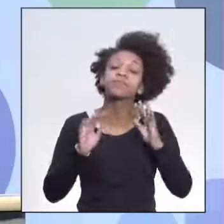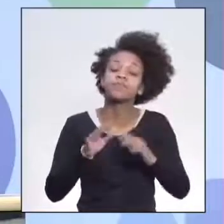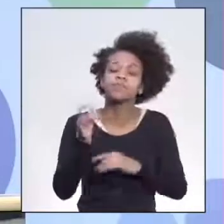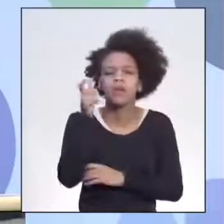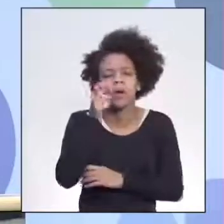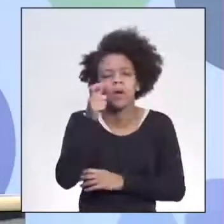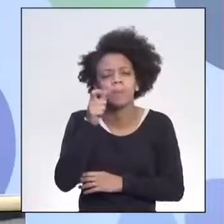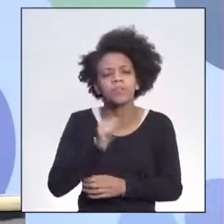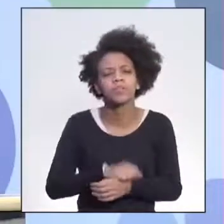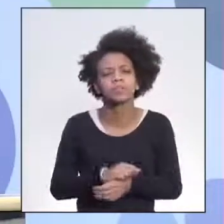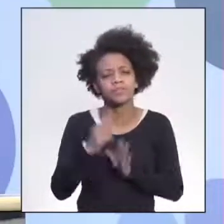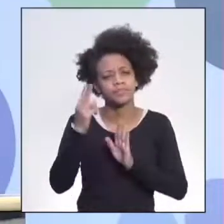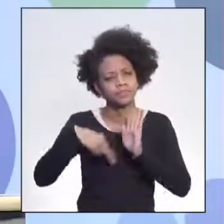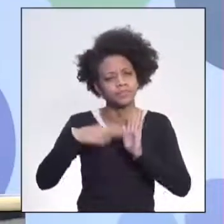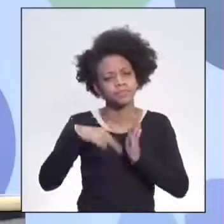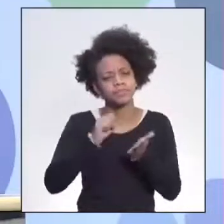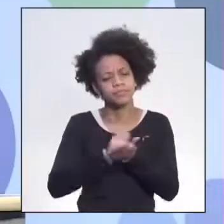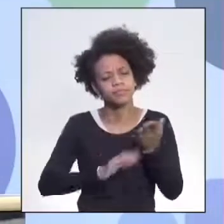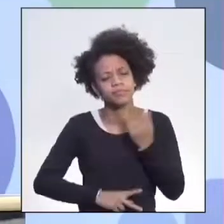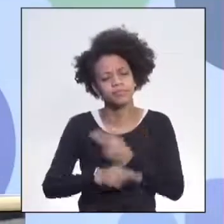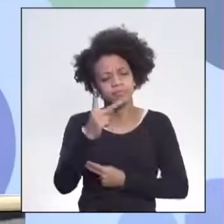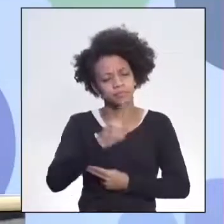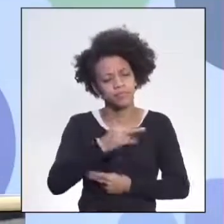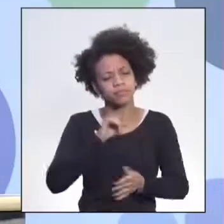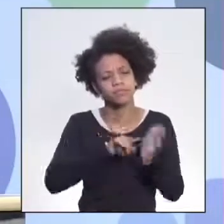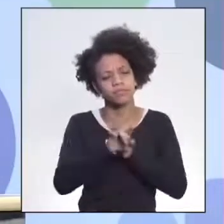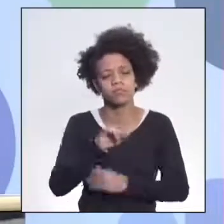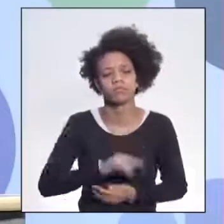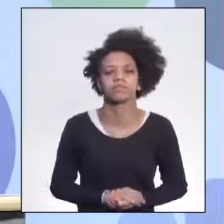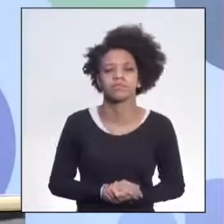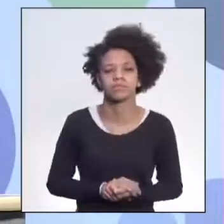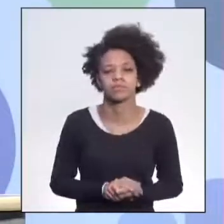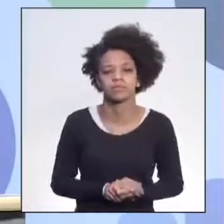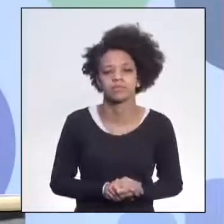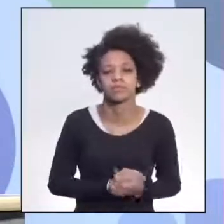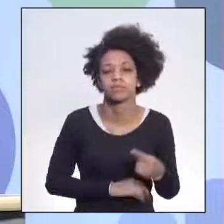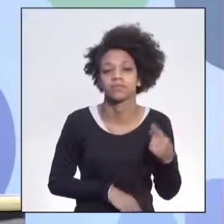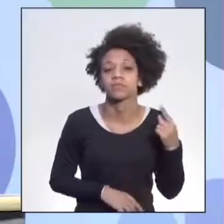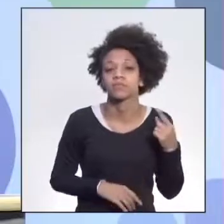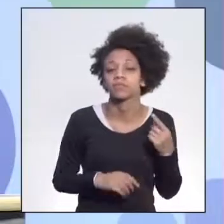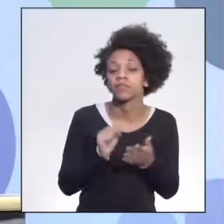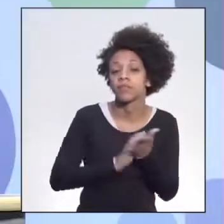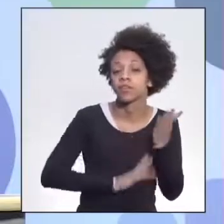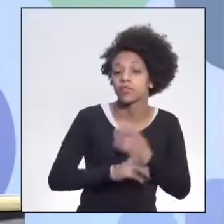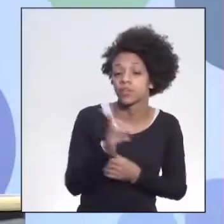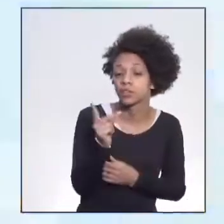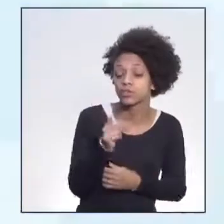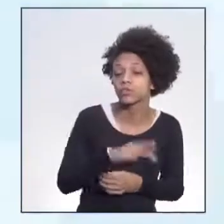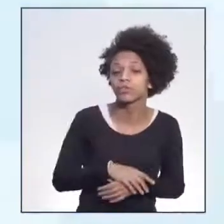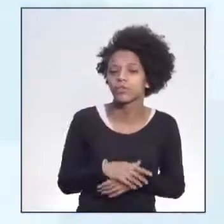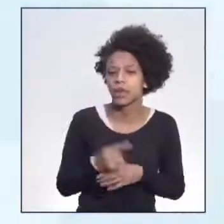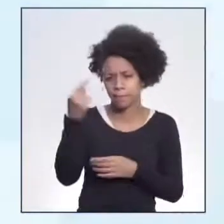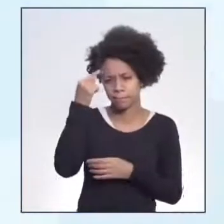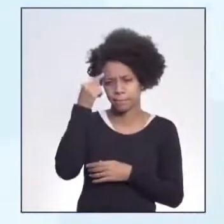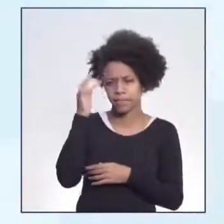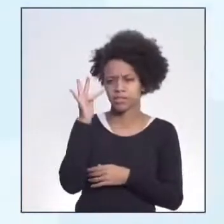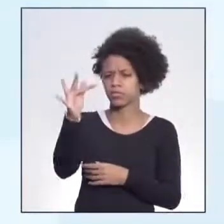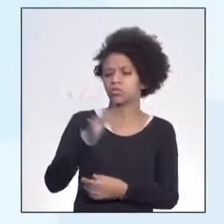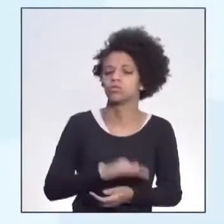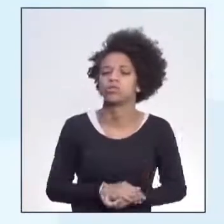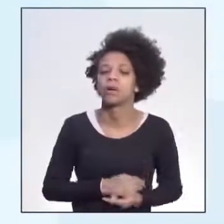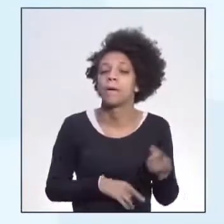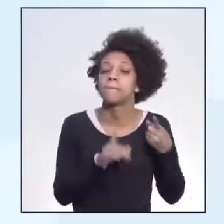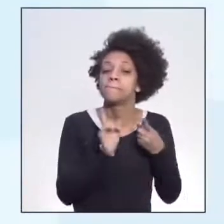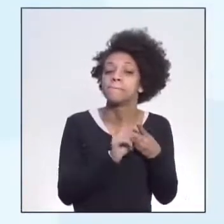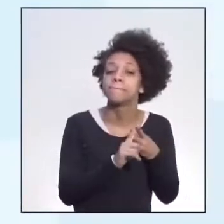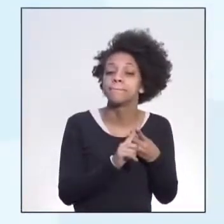acompanhe conosco a leitura das 2 questões. Vamos lá. A atividade 2, então, é vamos pensar no futuro?